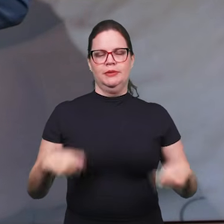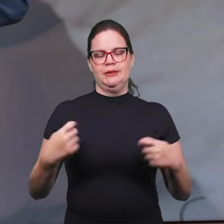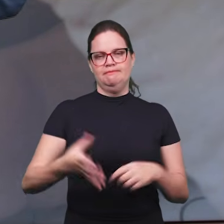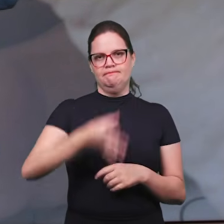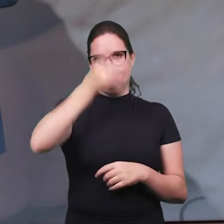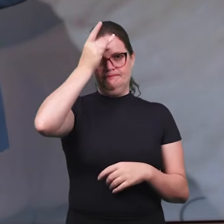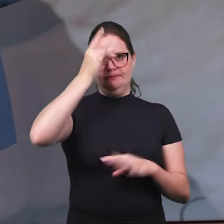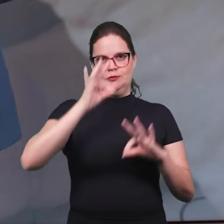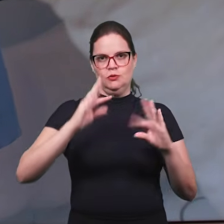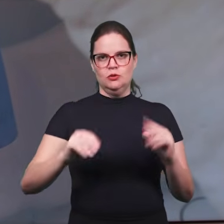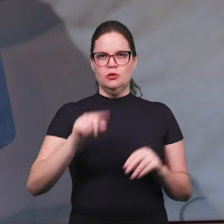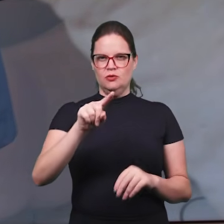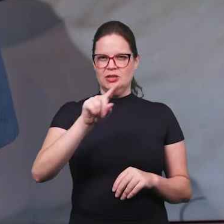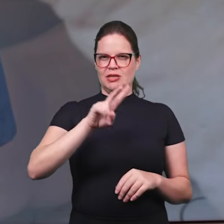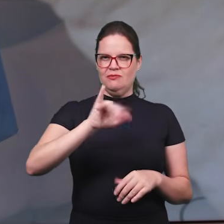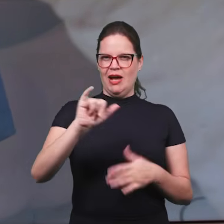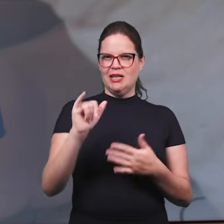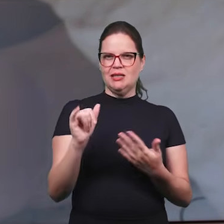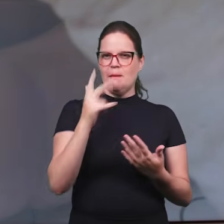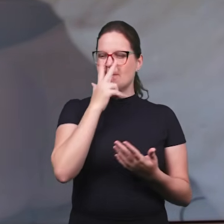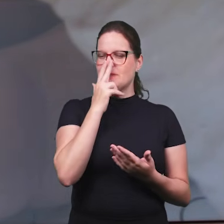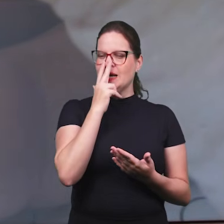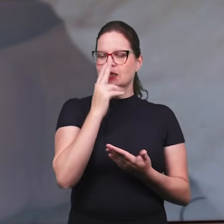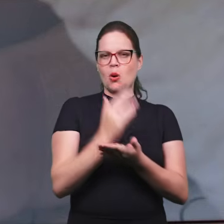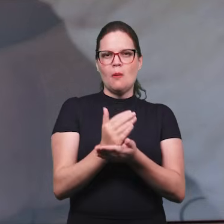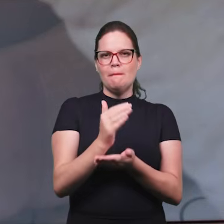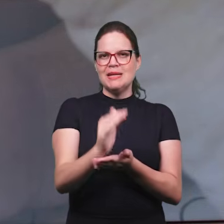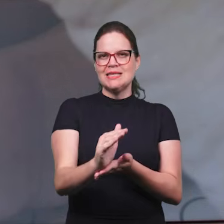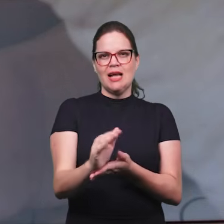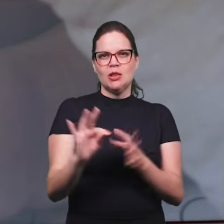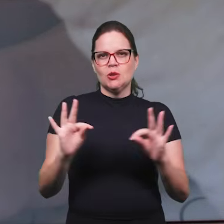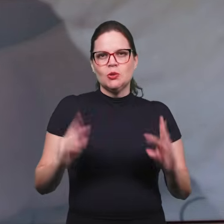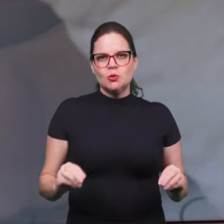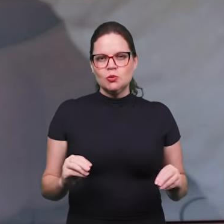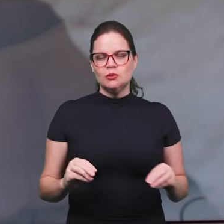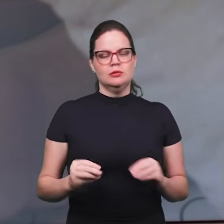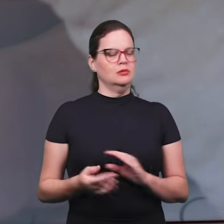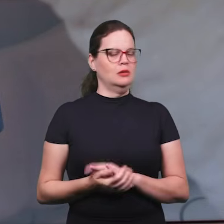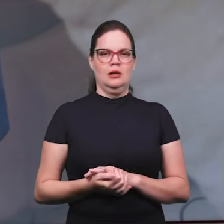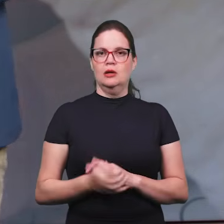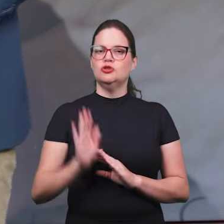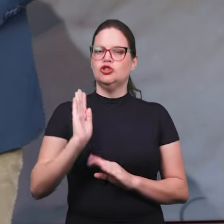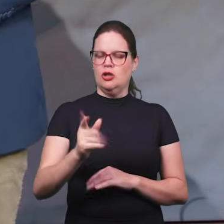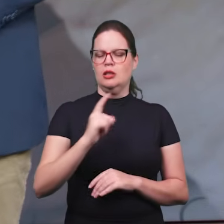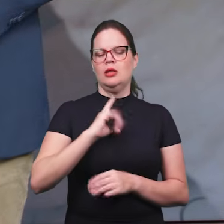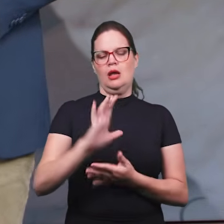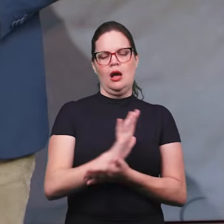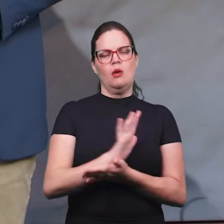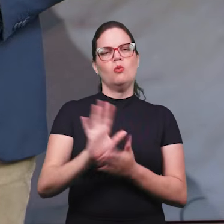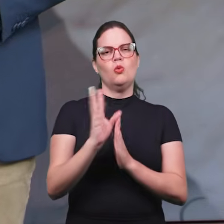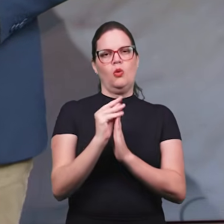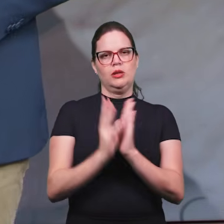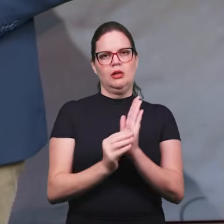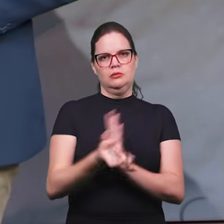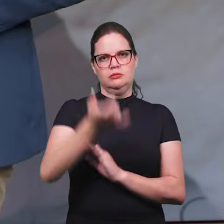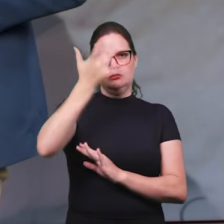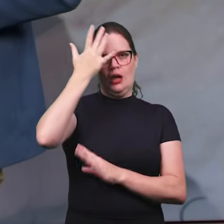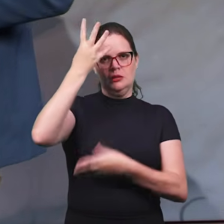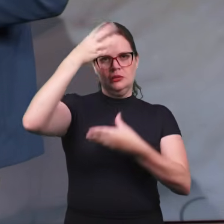você ter em mente. Você não vai ser um iniciante totalmente do zero. você já tem uma bagagem de estudos